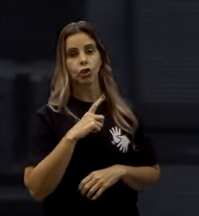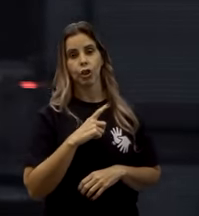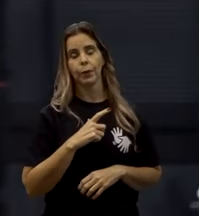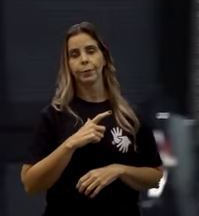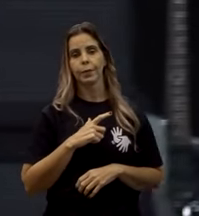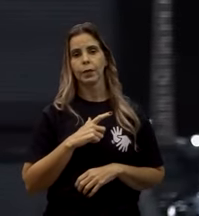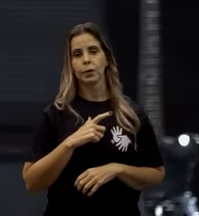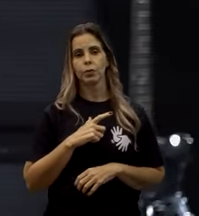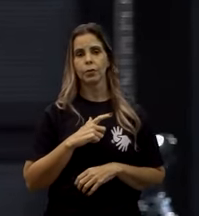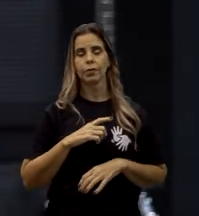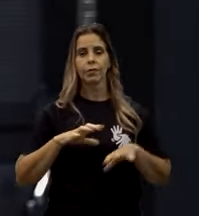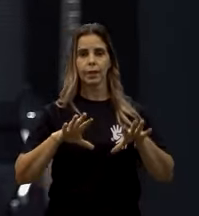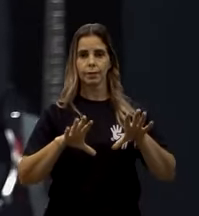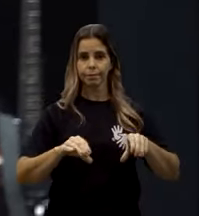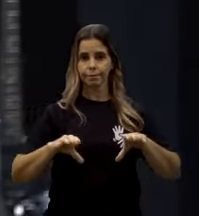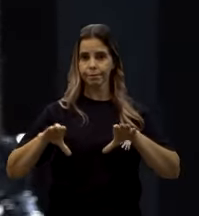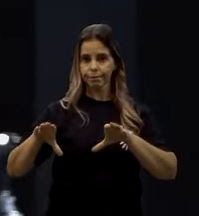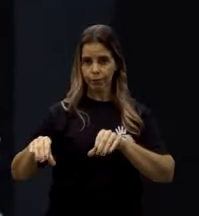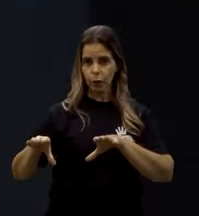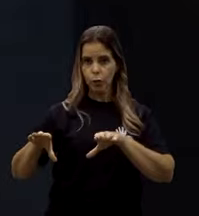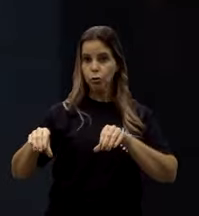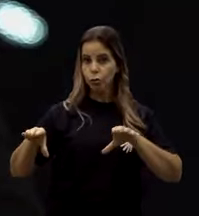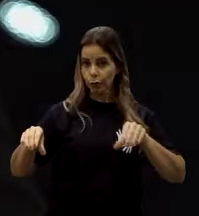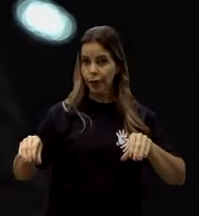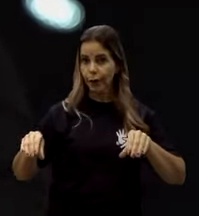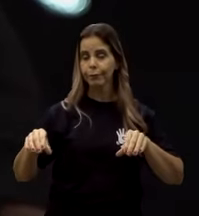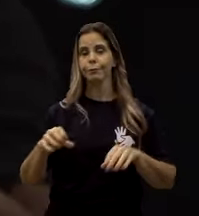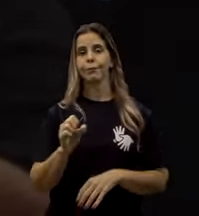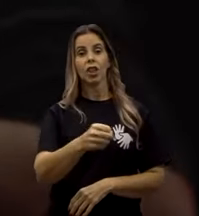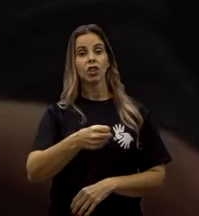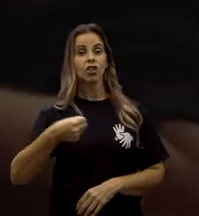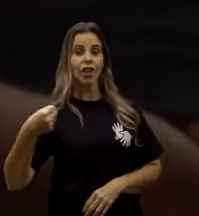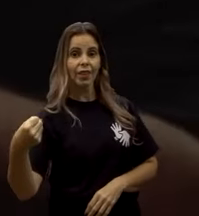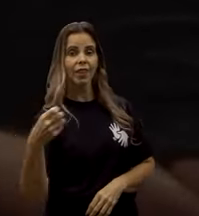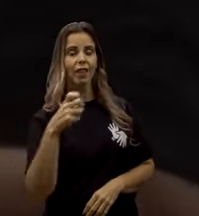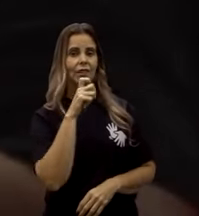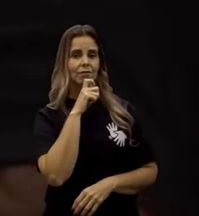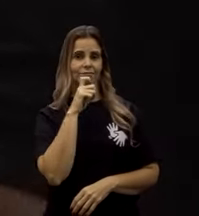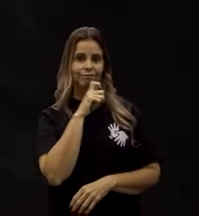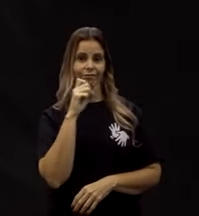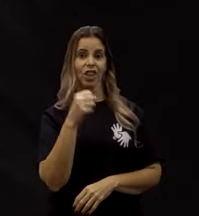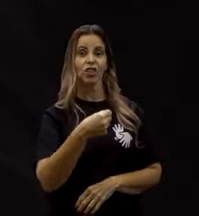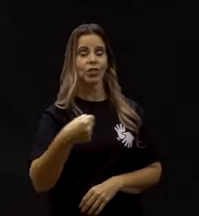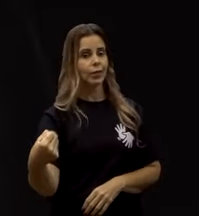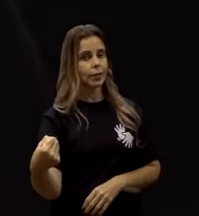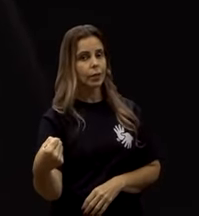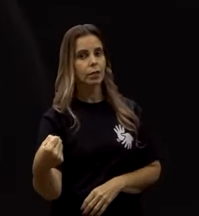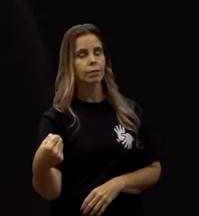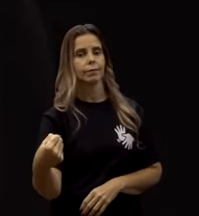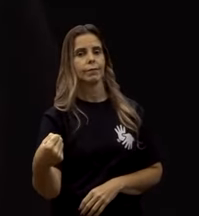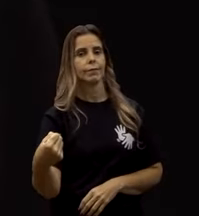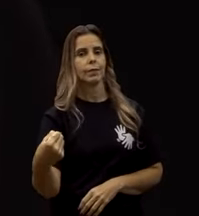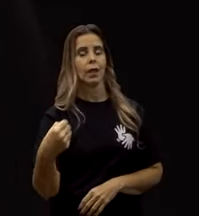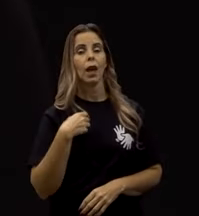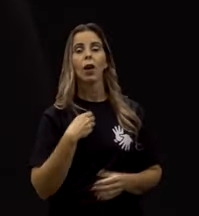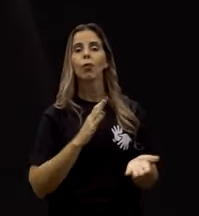armário geladeira Hã eu fiquei viciado em leilão online